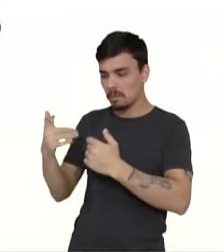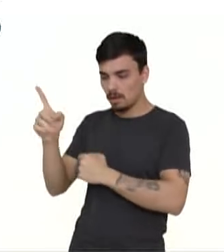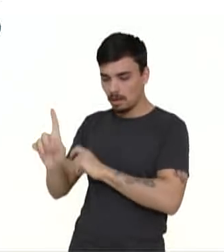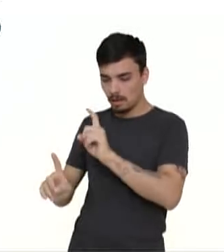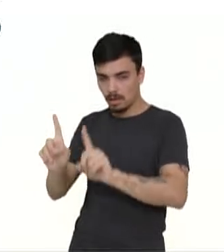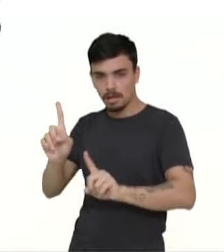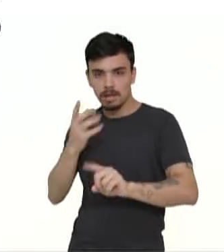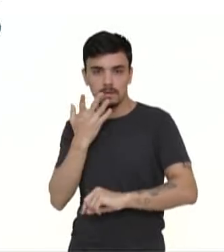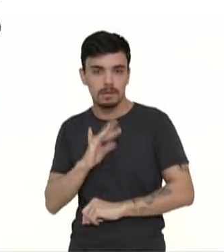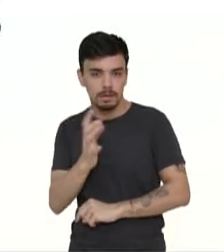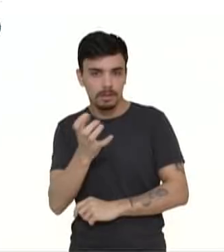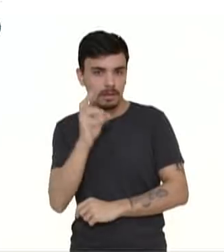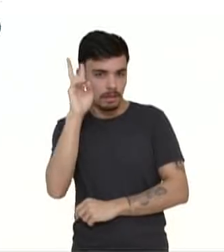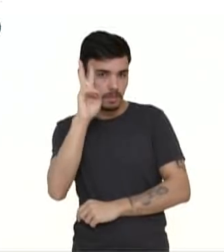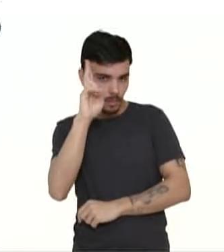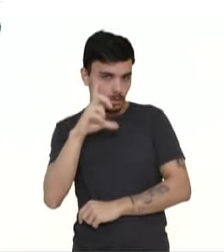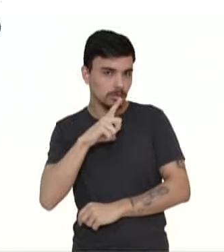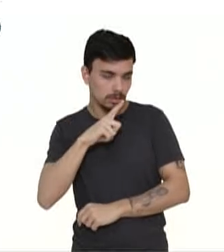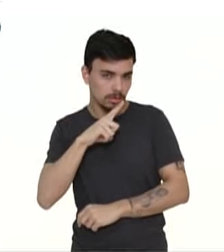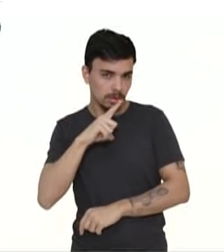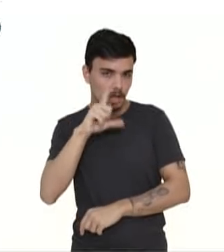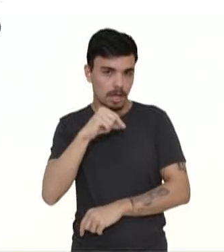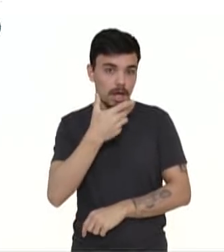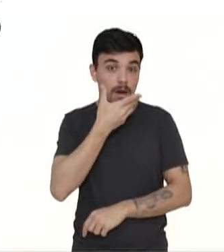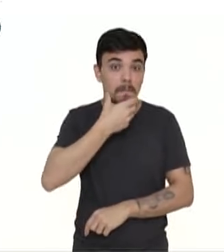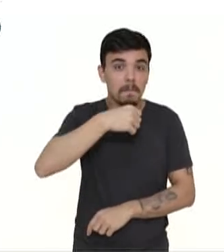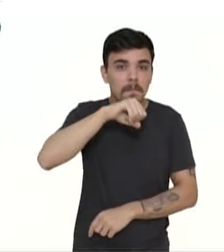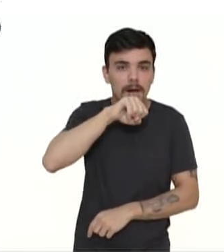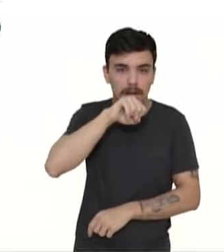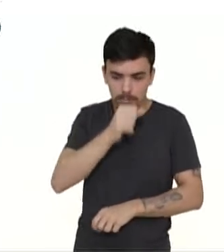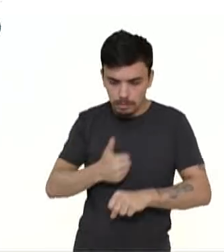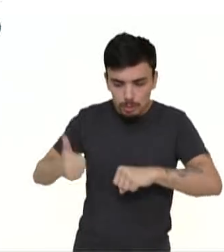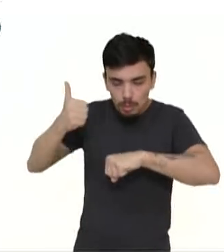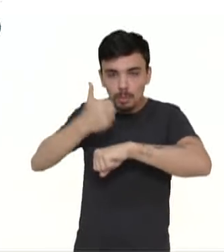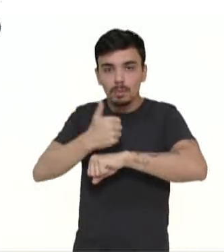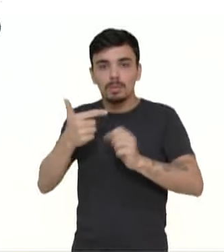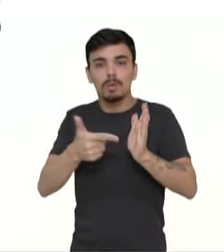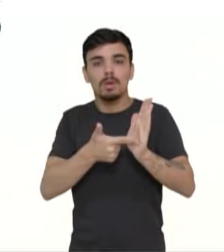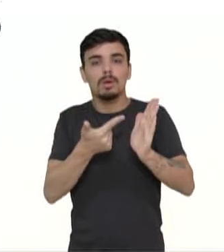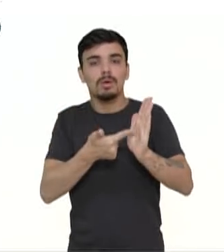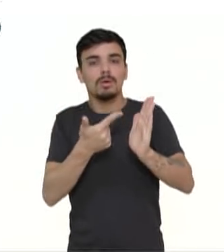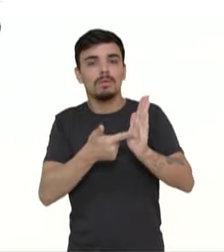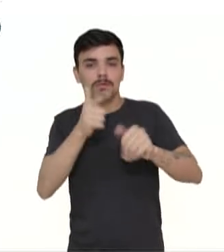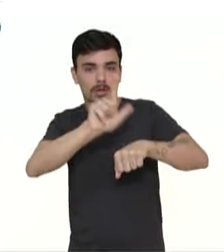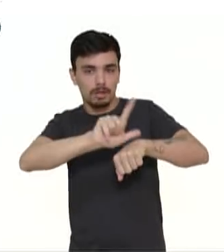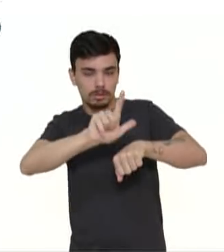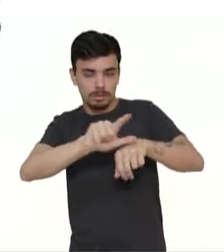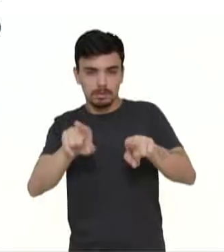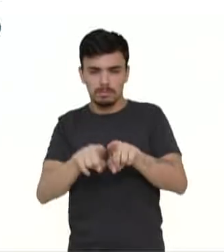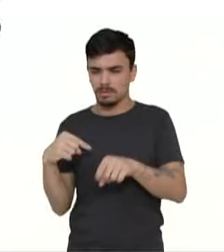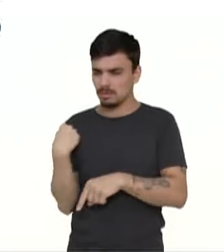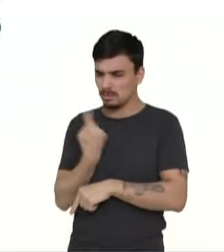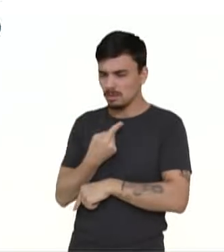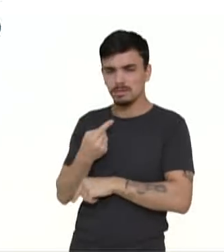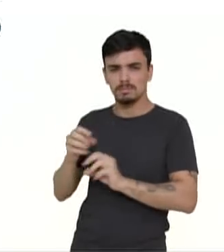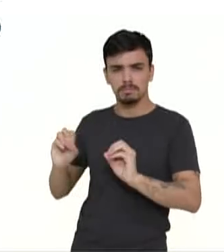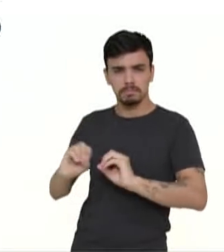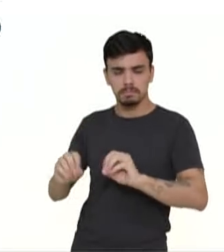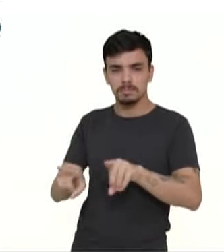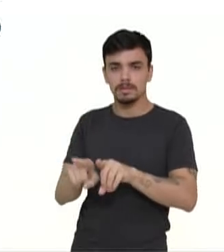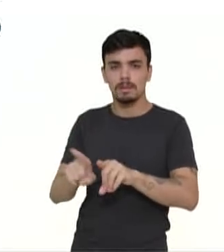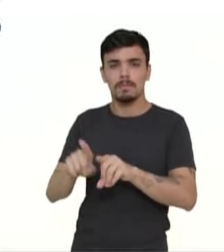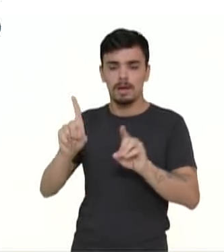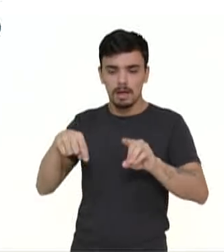de histórias gostaria de ter: um pai dono de livraria. Pouco aproveitava, e nós menos ainda. Até